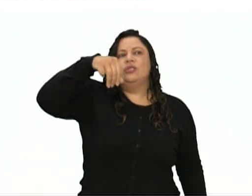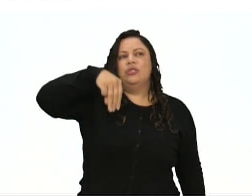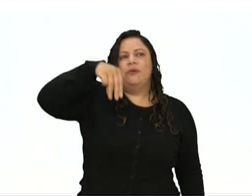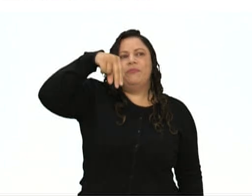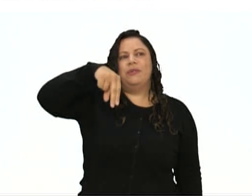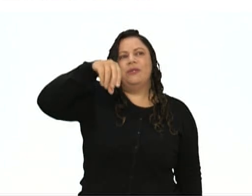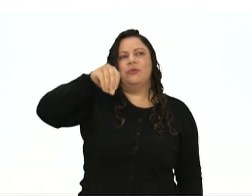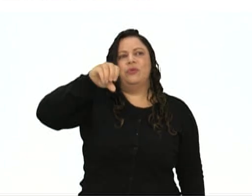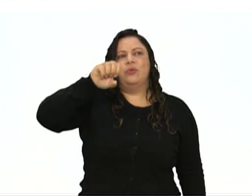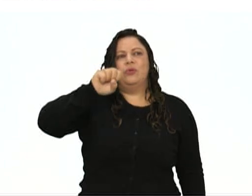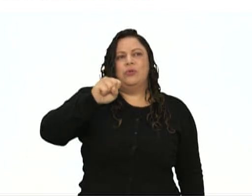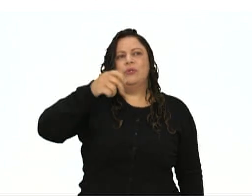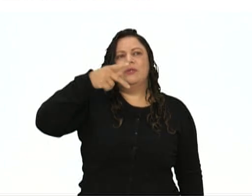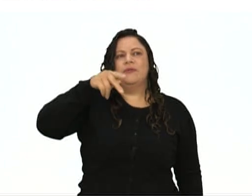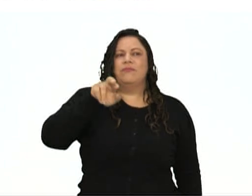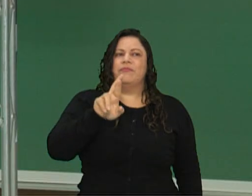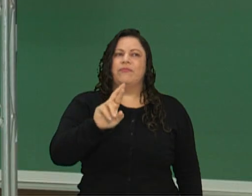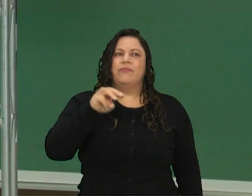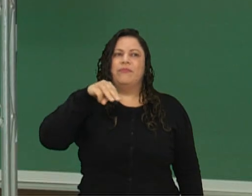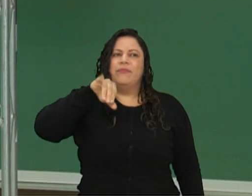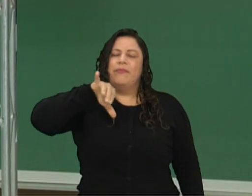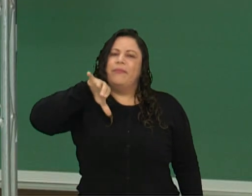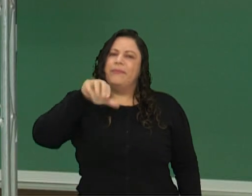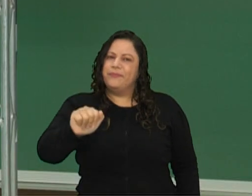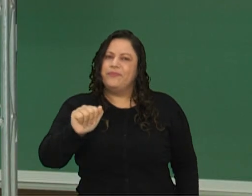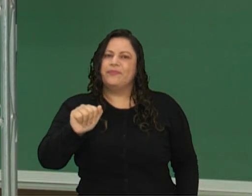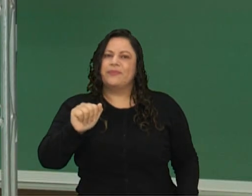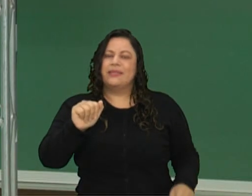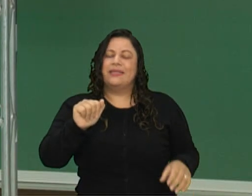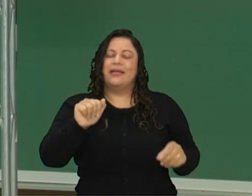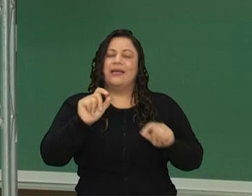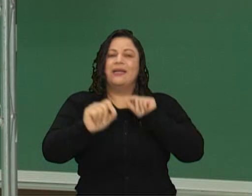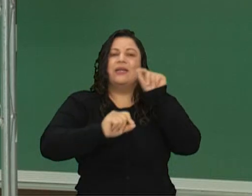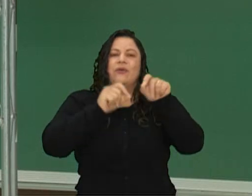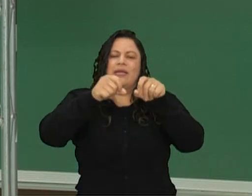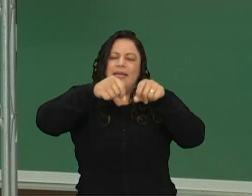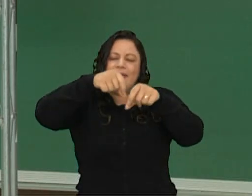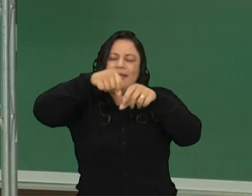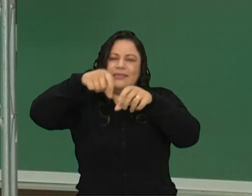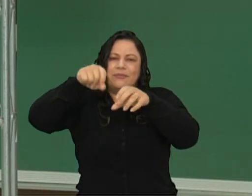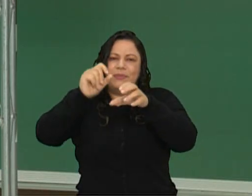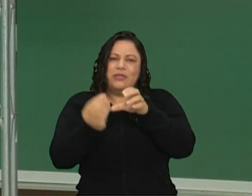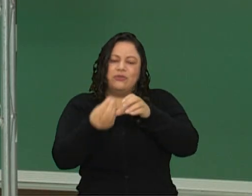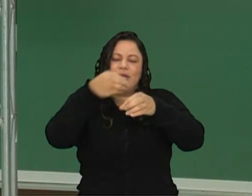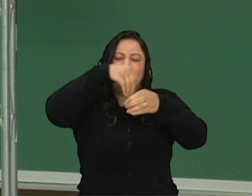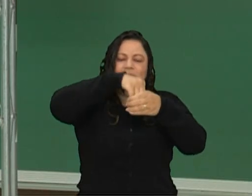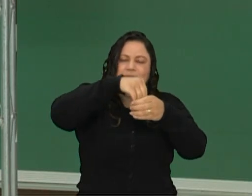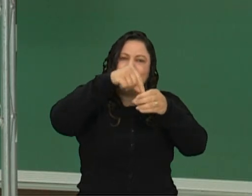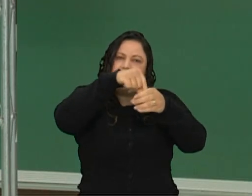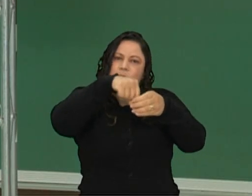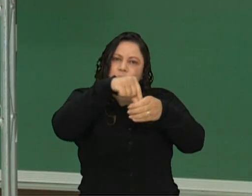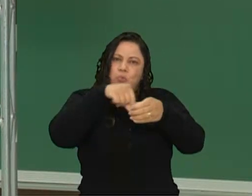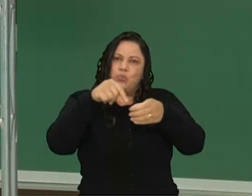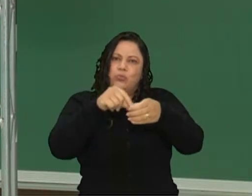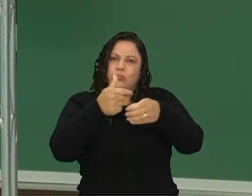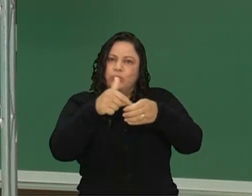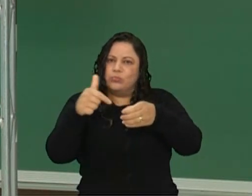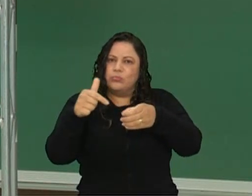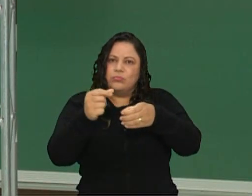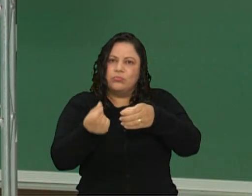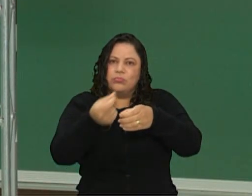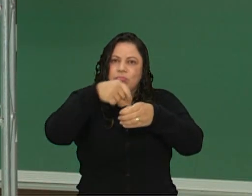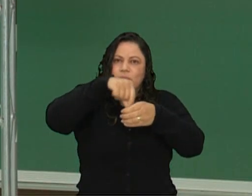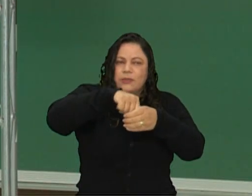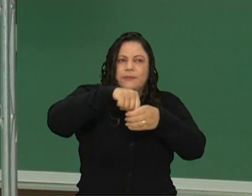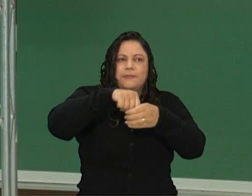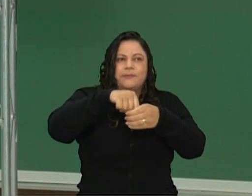cuja semente não está dentro do fruto. Retomando esse slide aqui, porque esse slide estamos fazendo